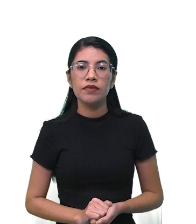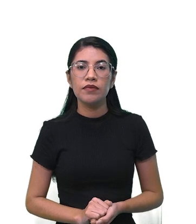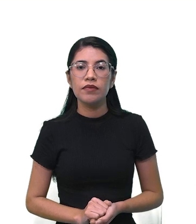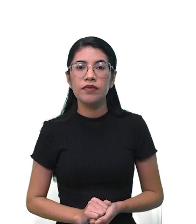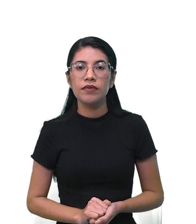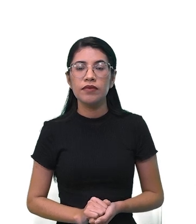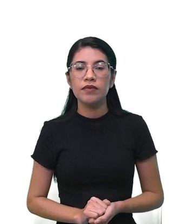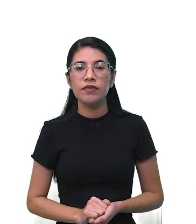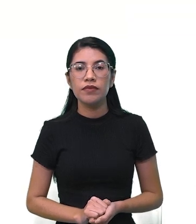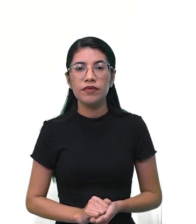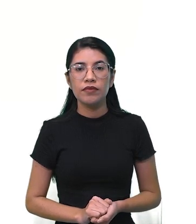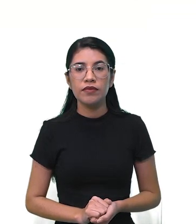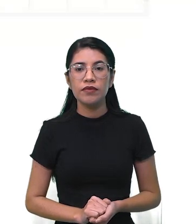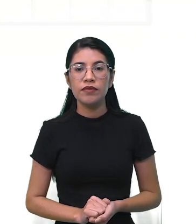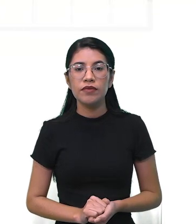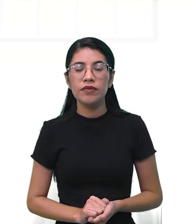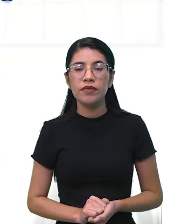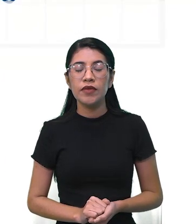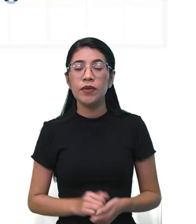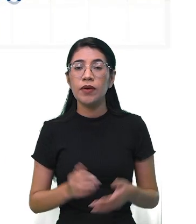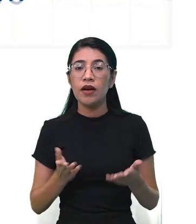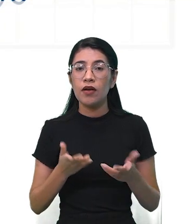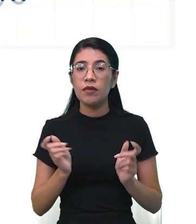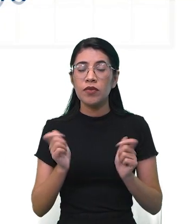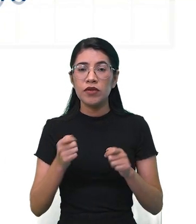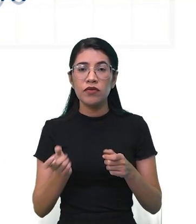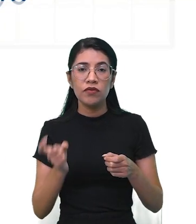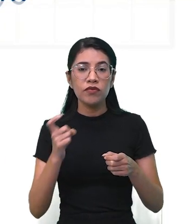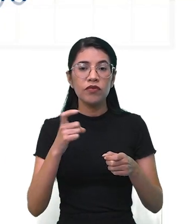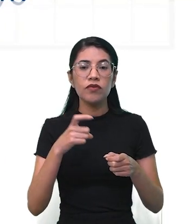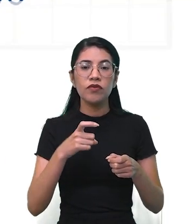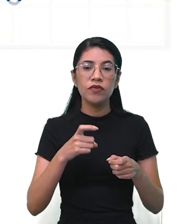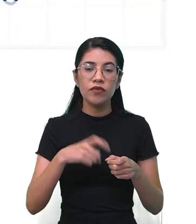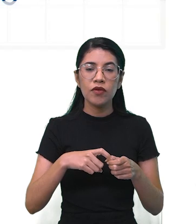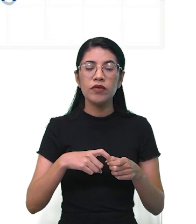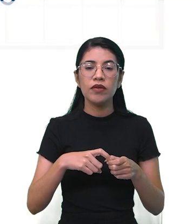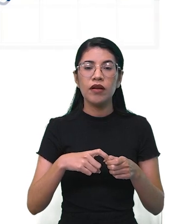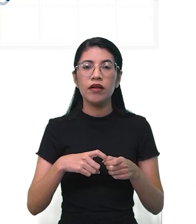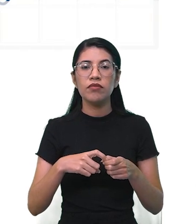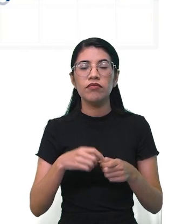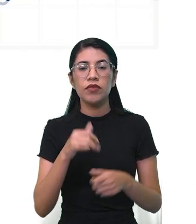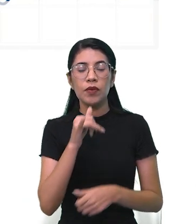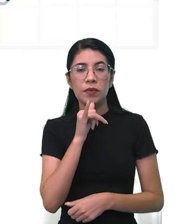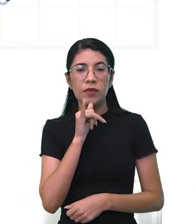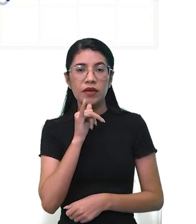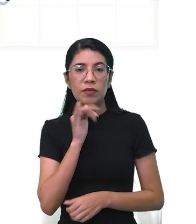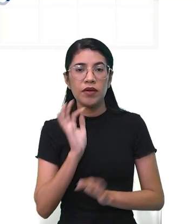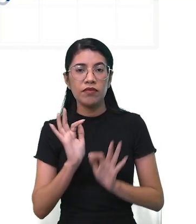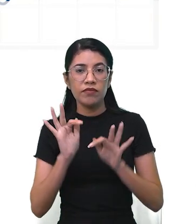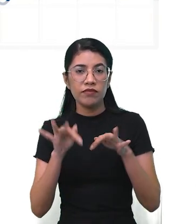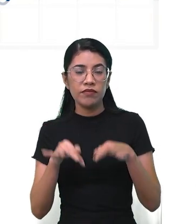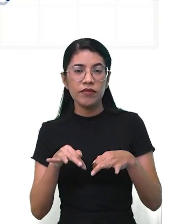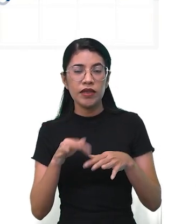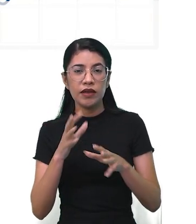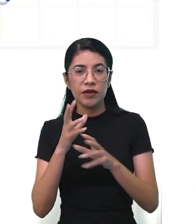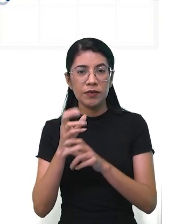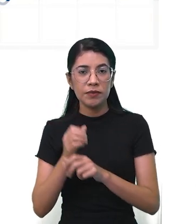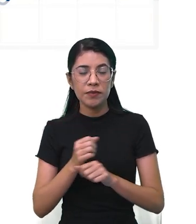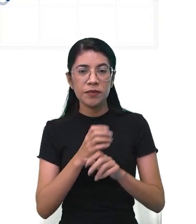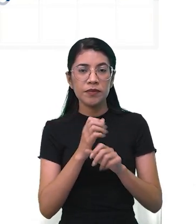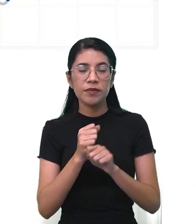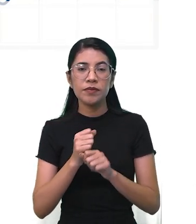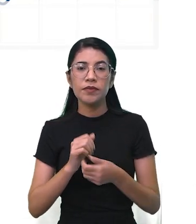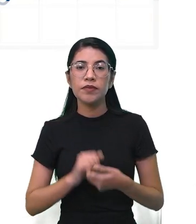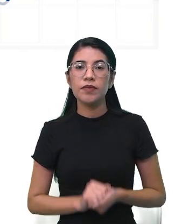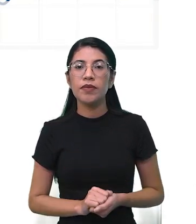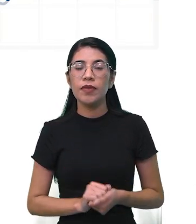princípio aqui, ó, agora sim vamos voltar aqui para o nosso exemplo, né, para a gente finalizar. Como ele quer